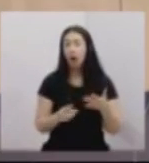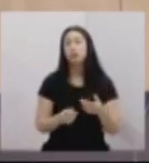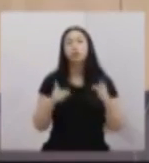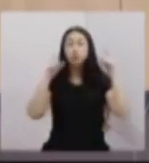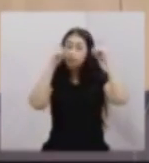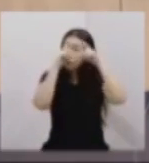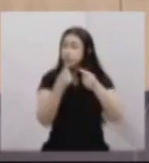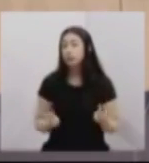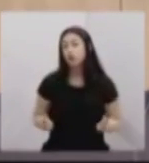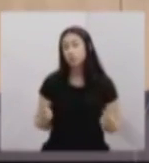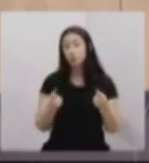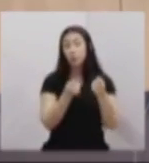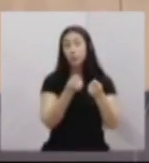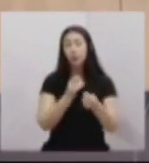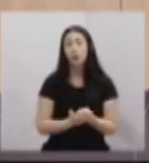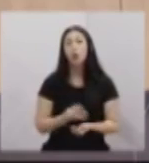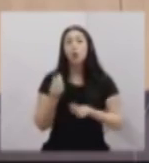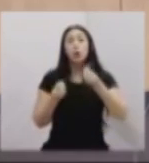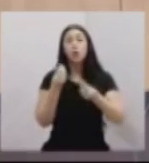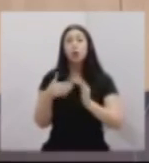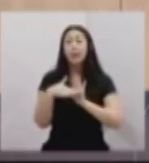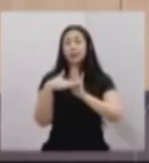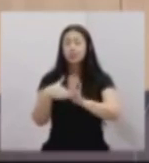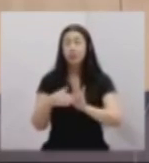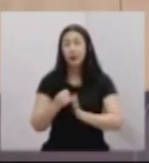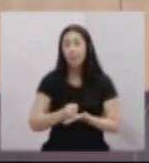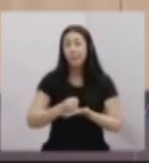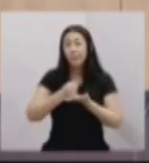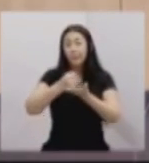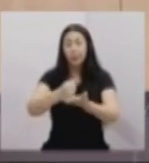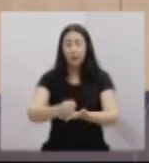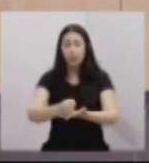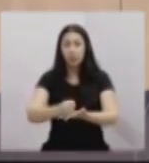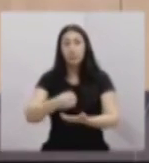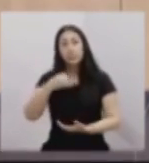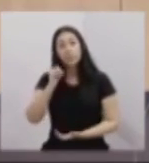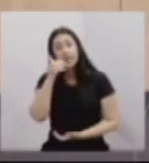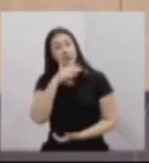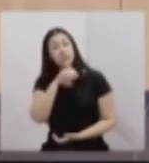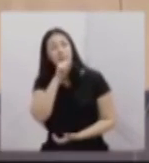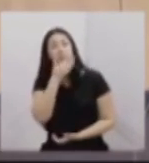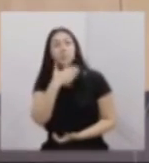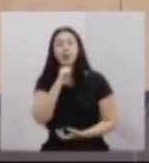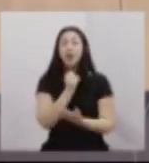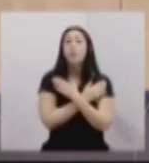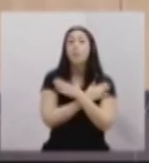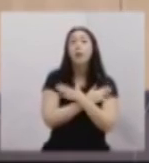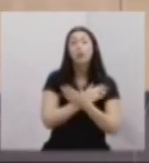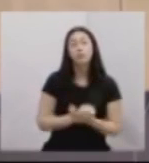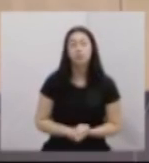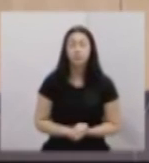econômica mundial, como dar suporte aos pais ou responsáveis legais que estão desempregados?